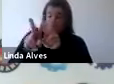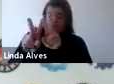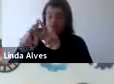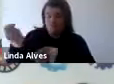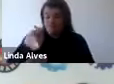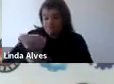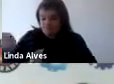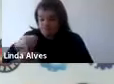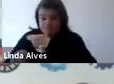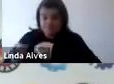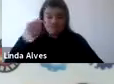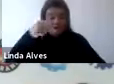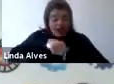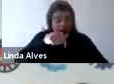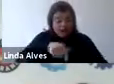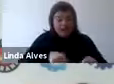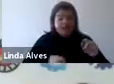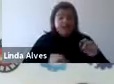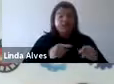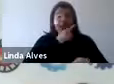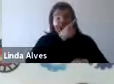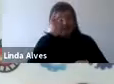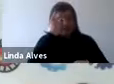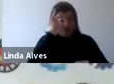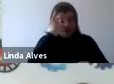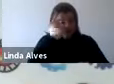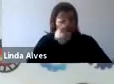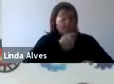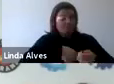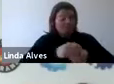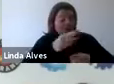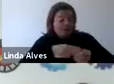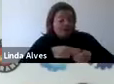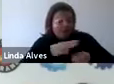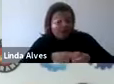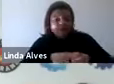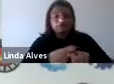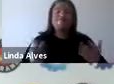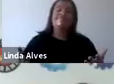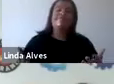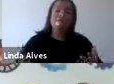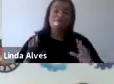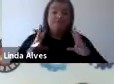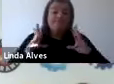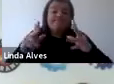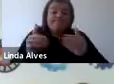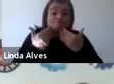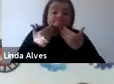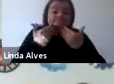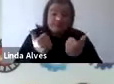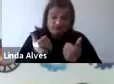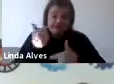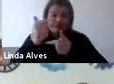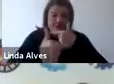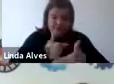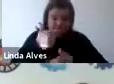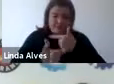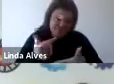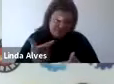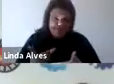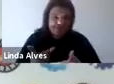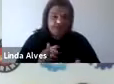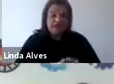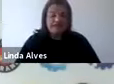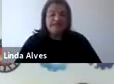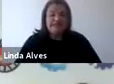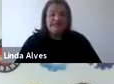base negociando nesse momento por melhores condições para os nossos trabalhadores. E em